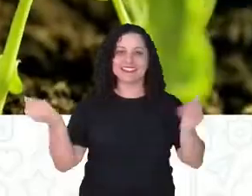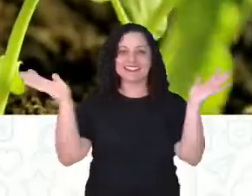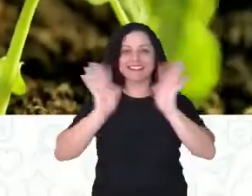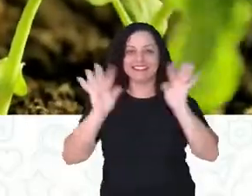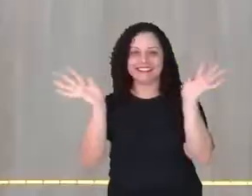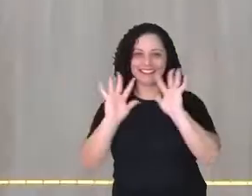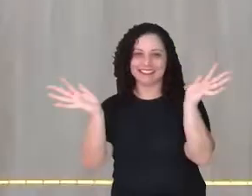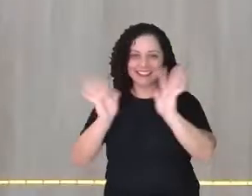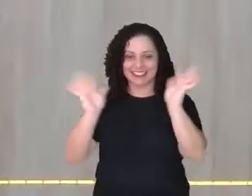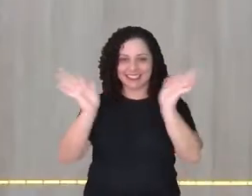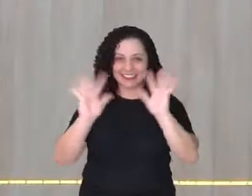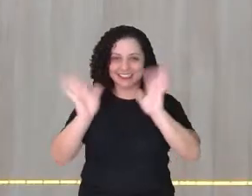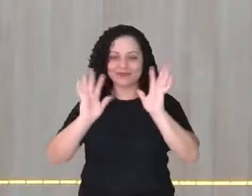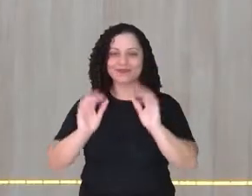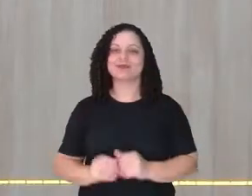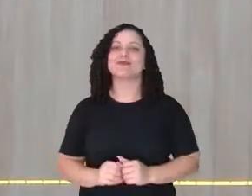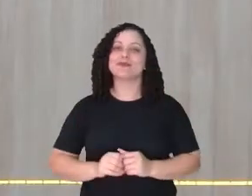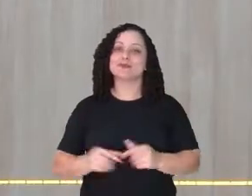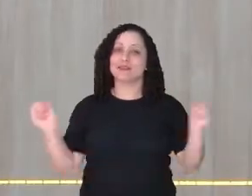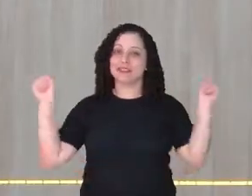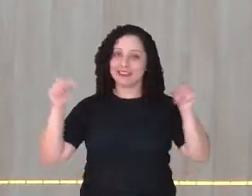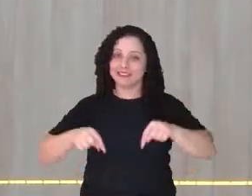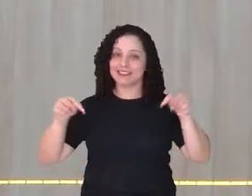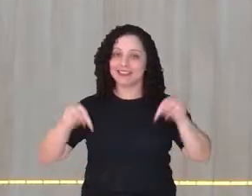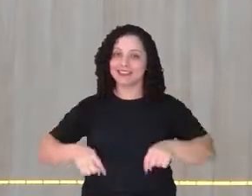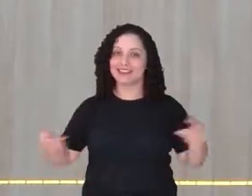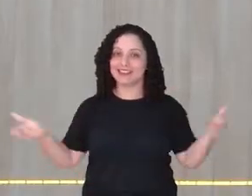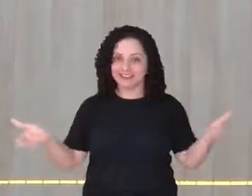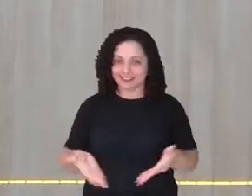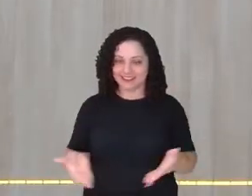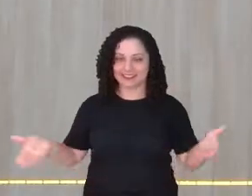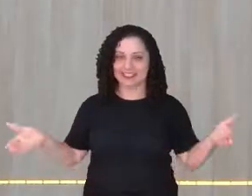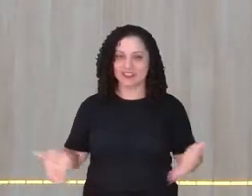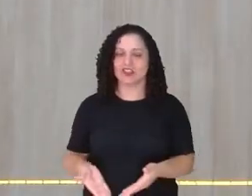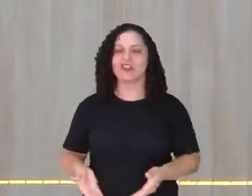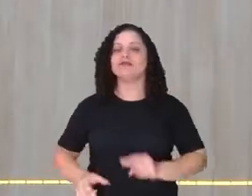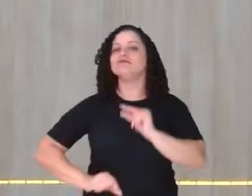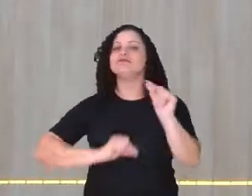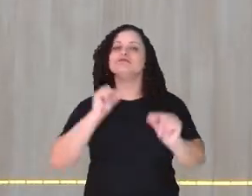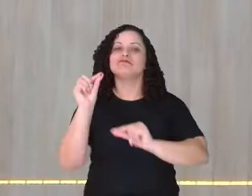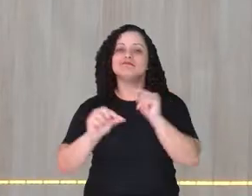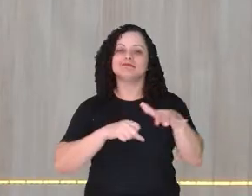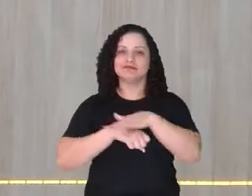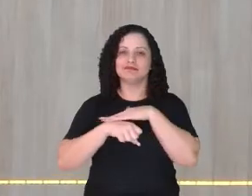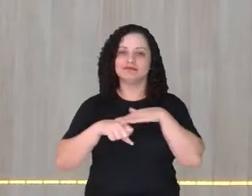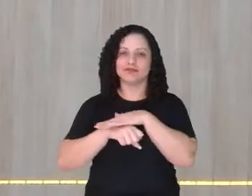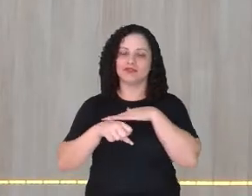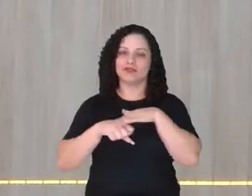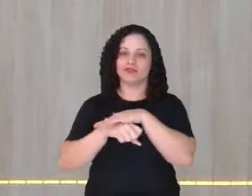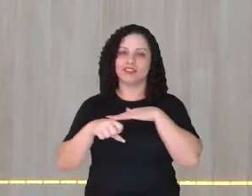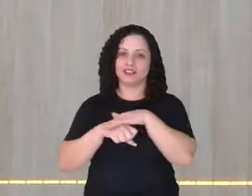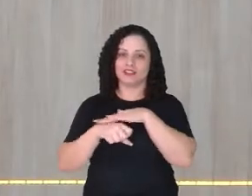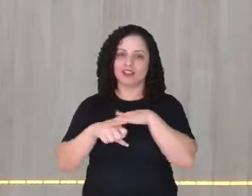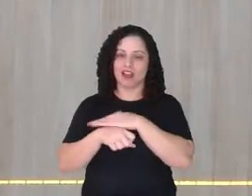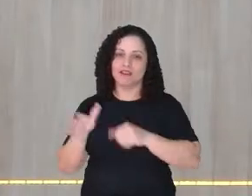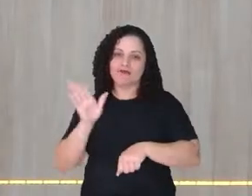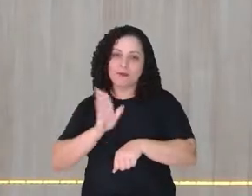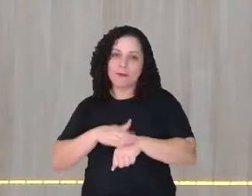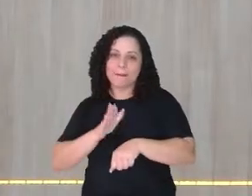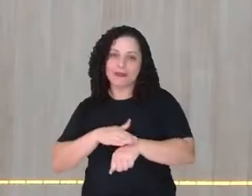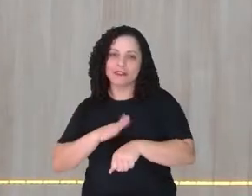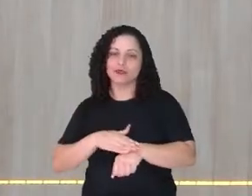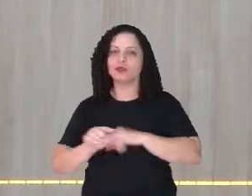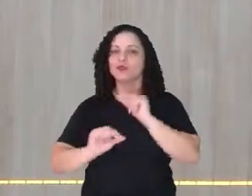Olá, pessoal! Estamos aqui, né, novamente para a gente conversar um pouco aí esse momento